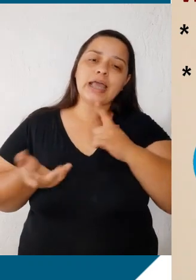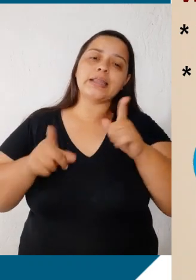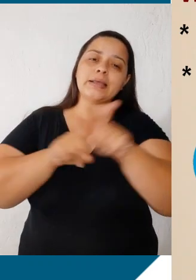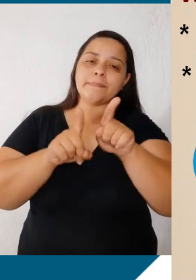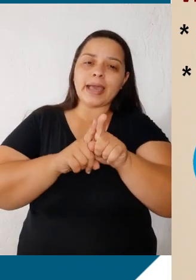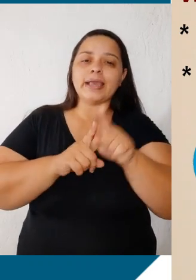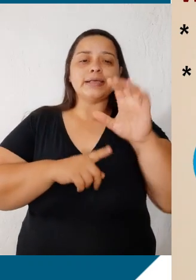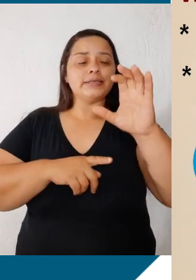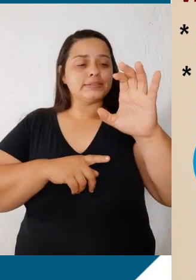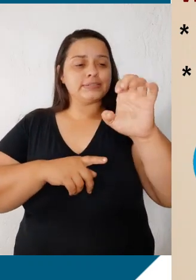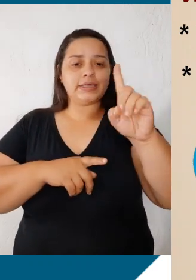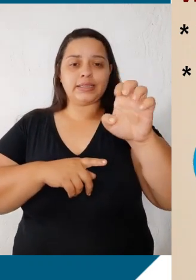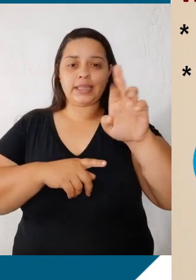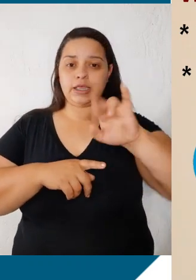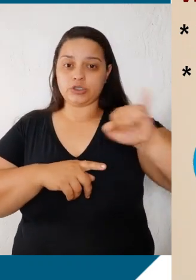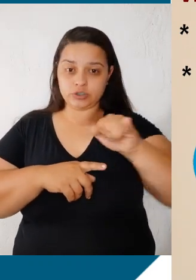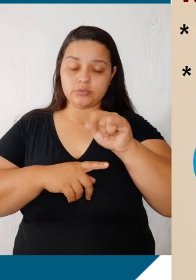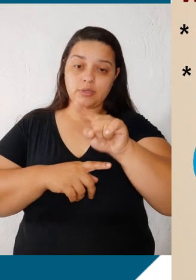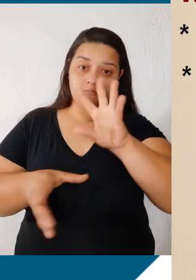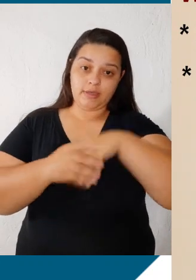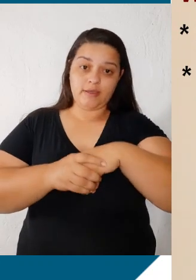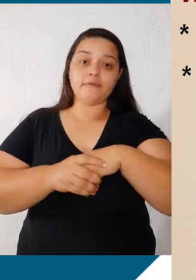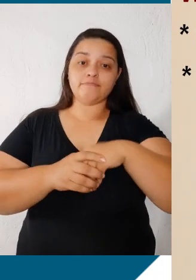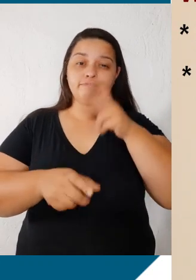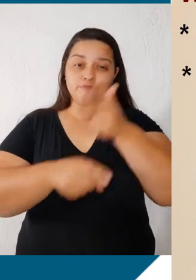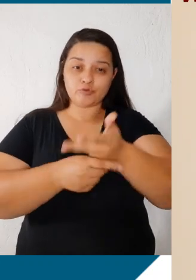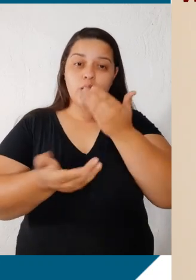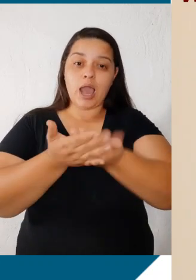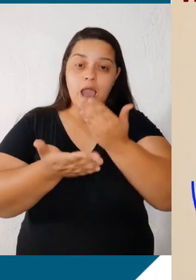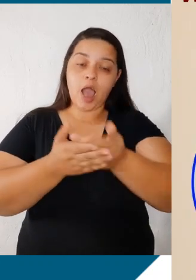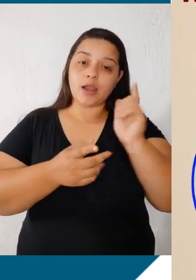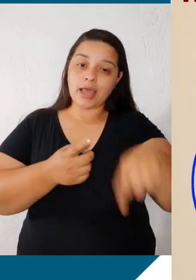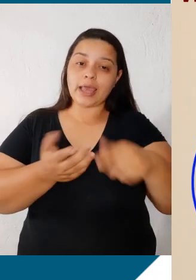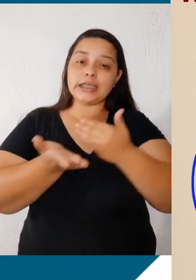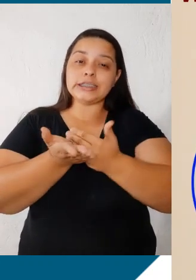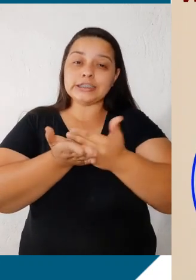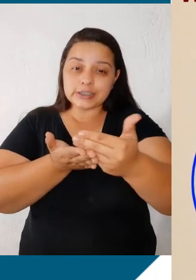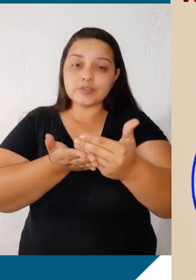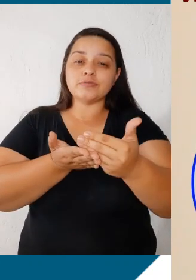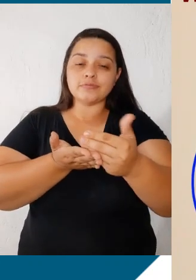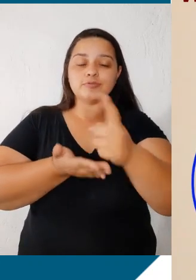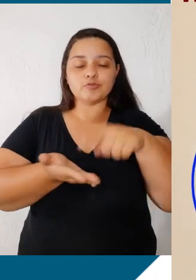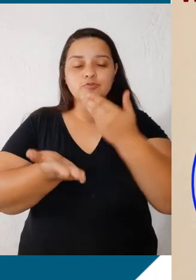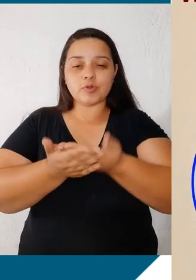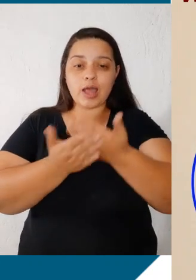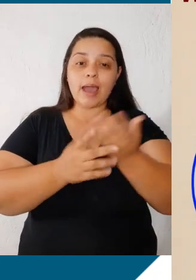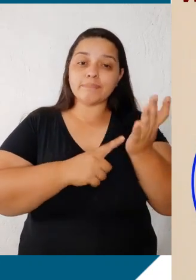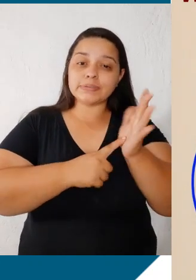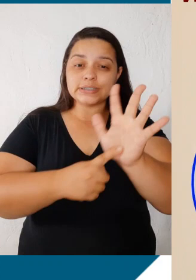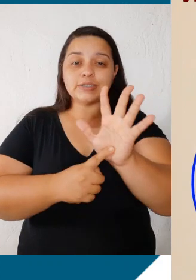ou o vestibular do CEDERJ. Essa videoaula é o material inicial para os seus estudos, a apresentação